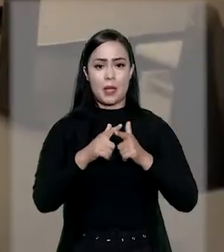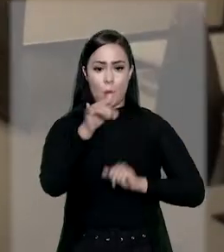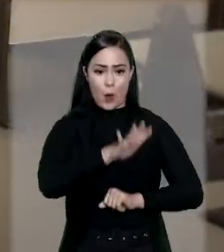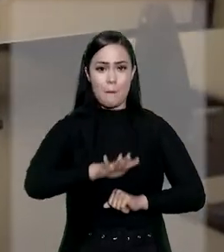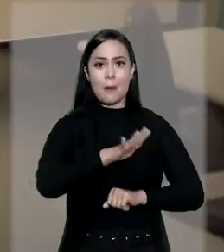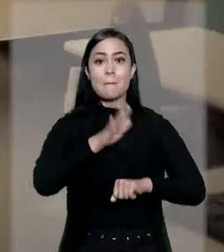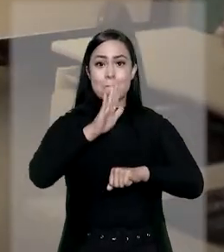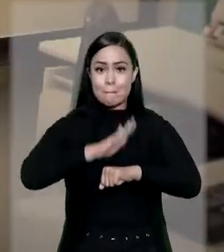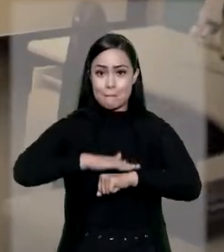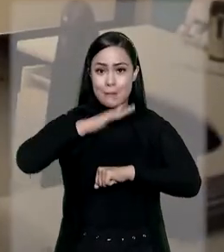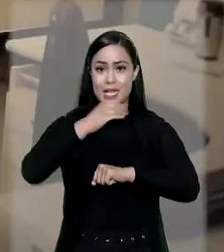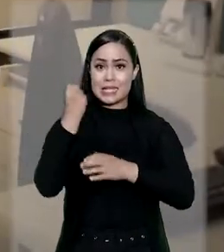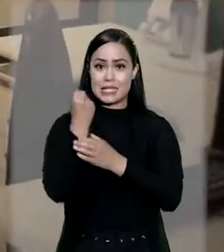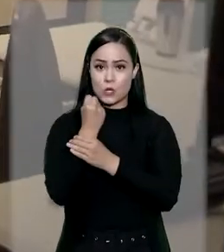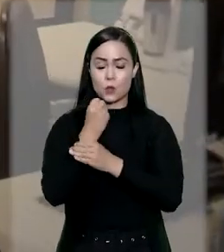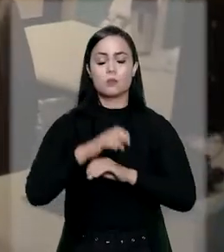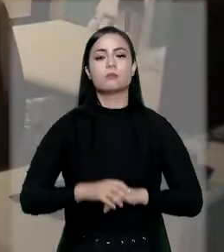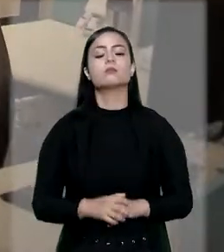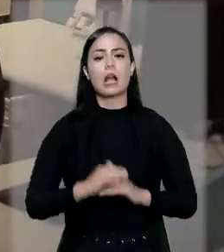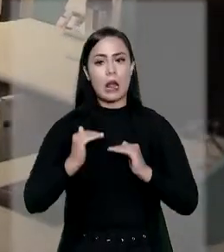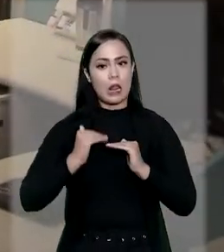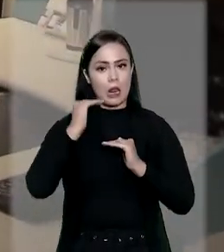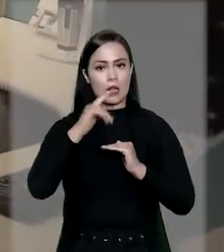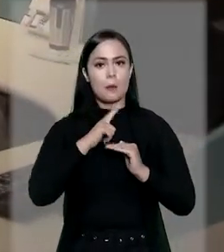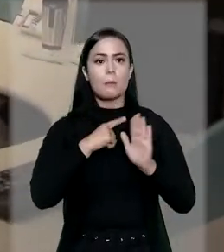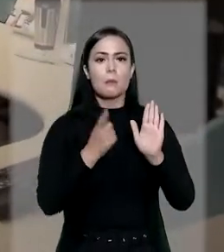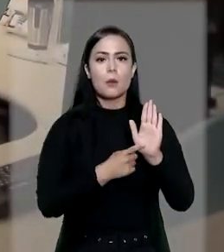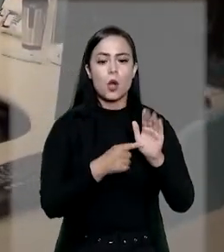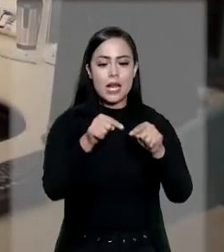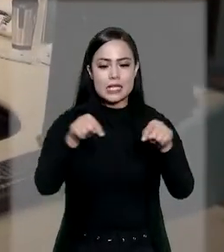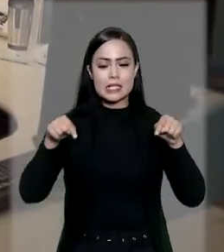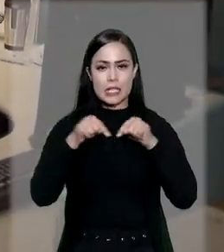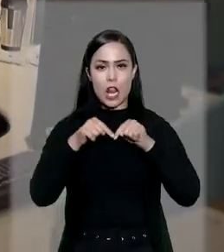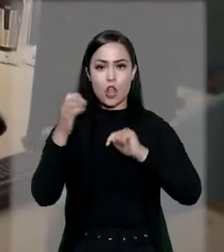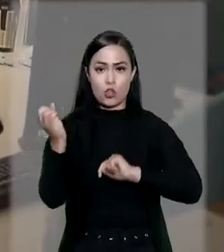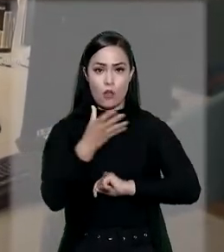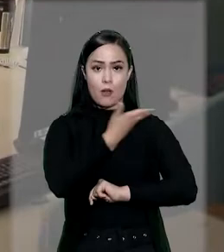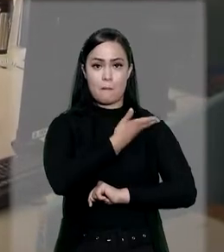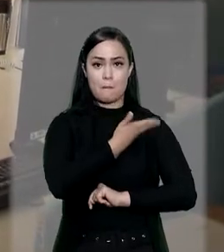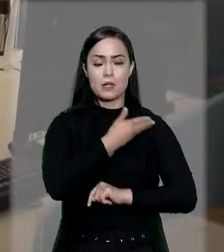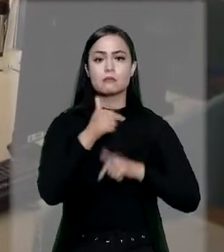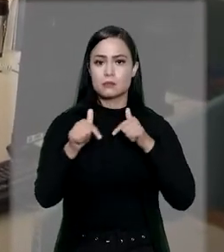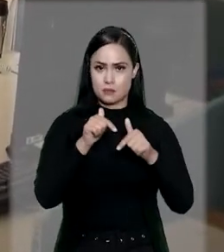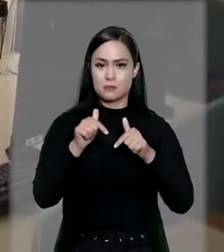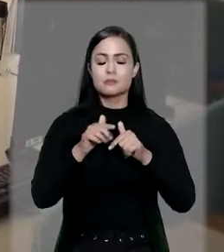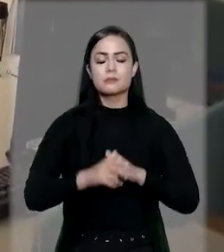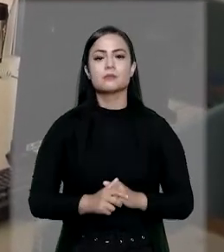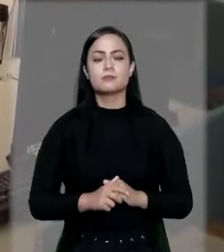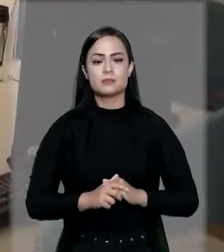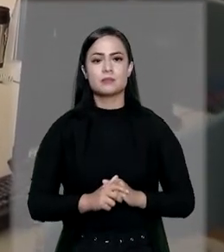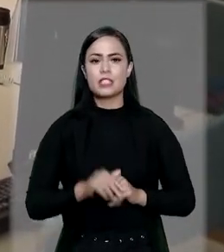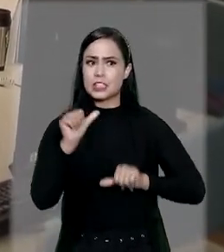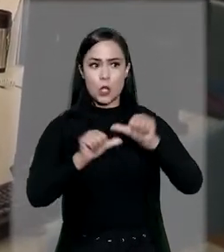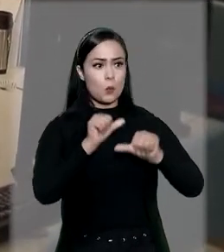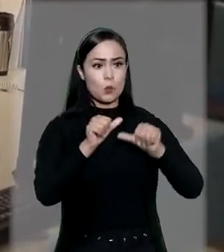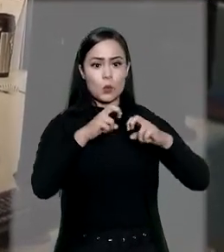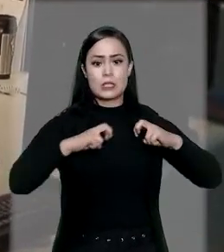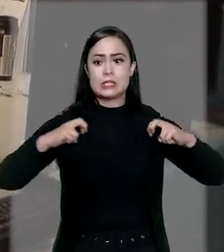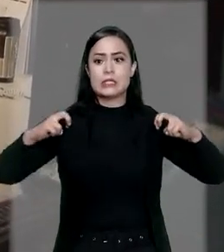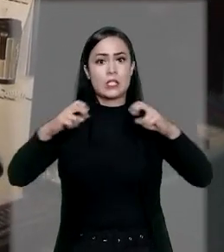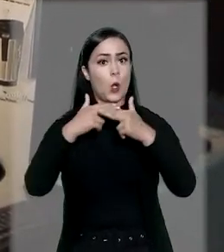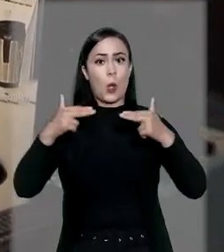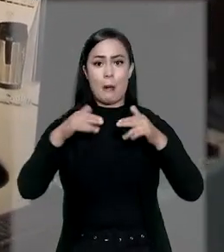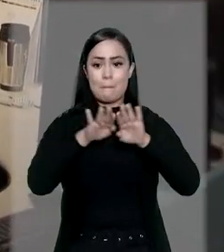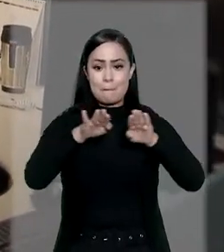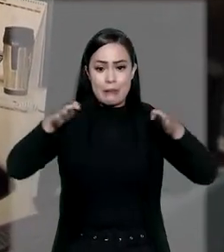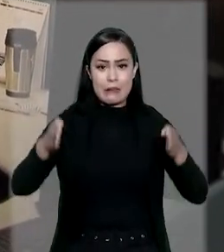precisa estar o mais seguro possível. Além disso, depois de apresentar a sala ao novo colega de trabalho, não mude o